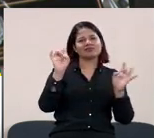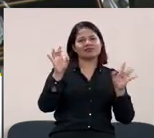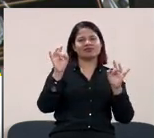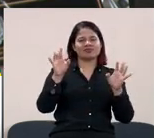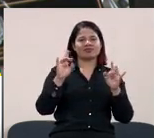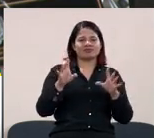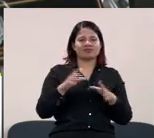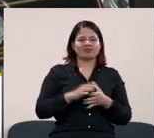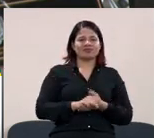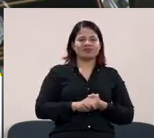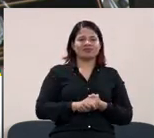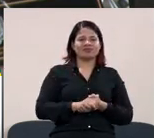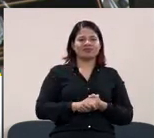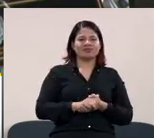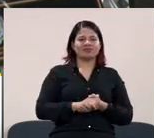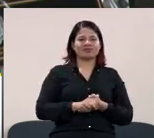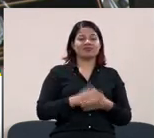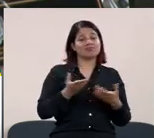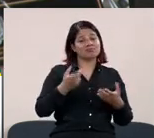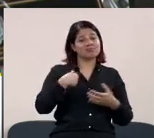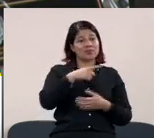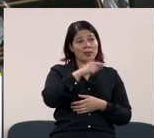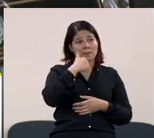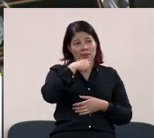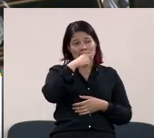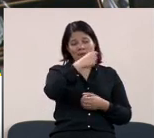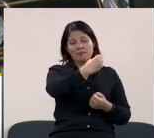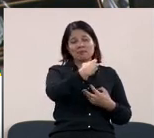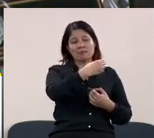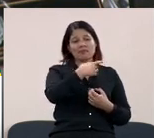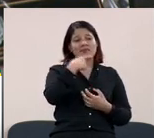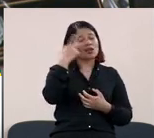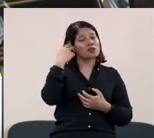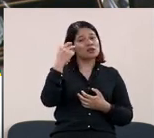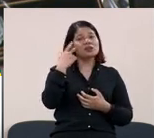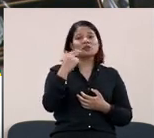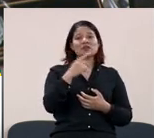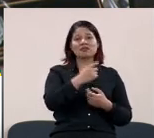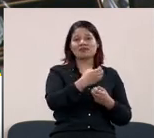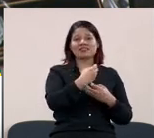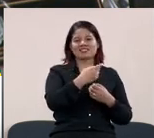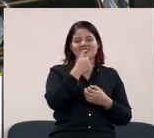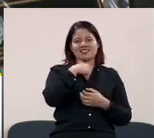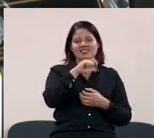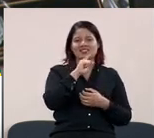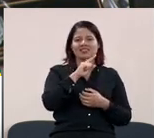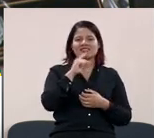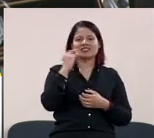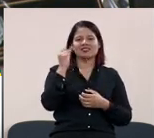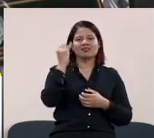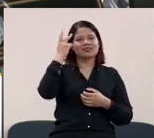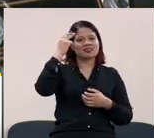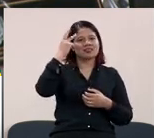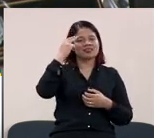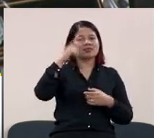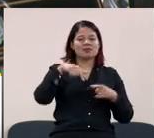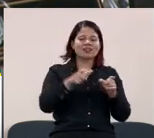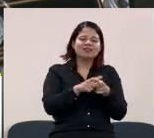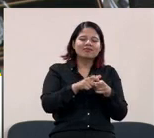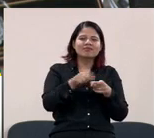Eu tive a oportunidade de ser aluno da mãe, mais normal, principalmente tratando-se de uma cidade pequena.